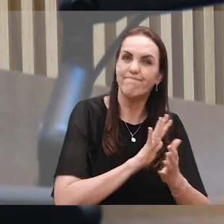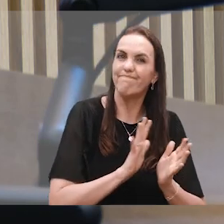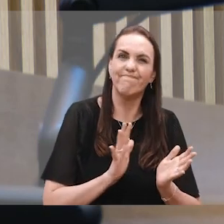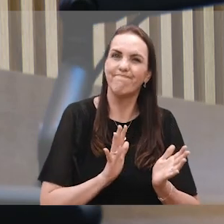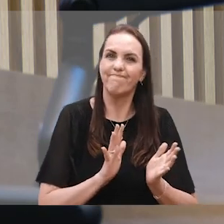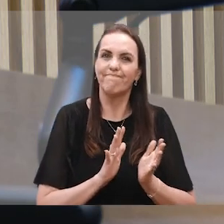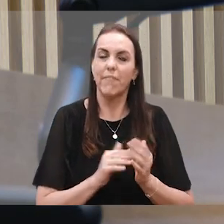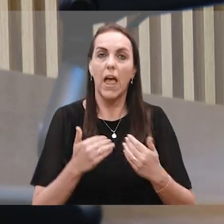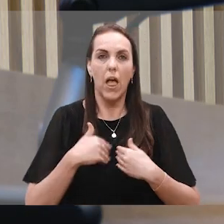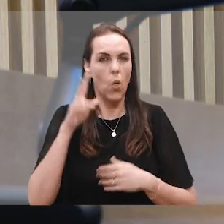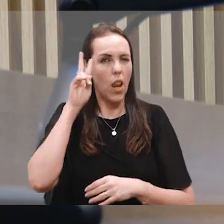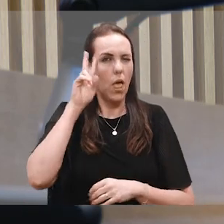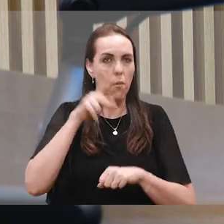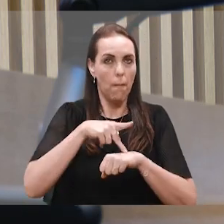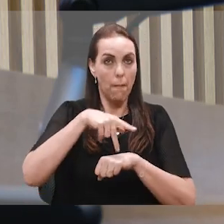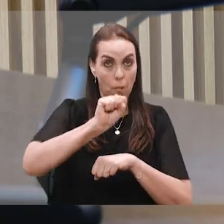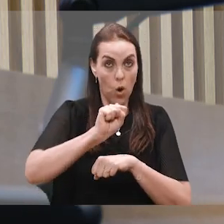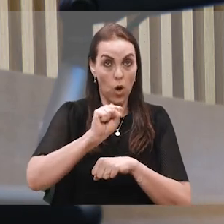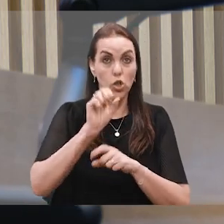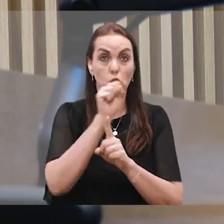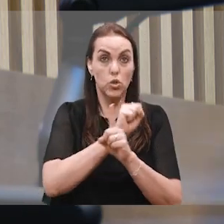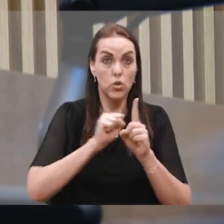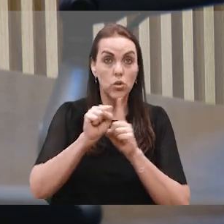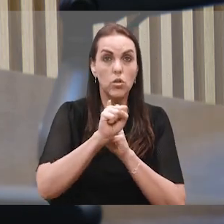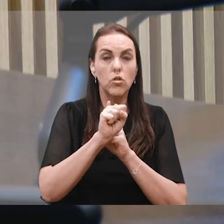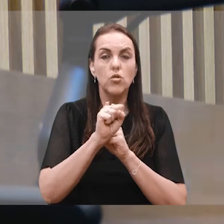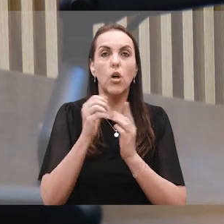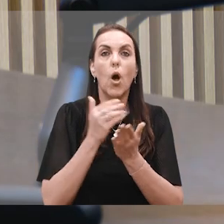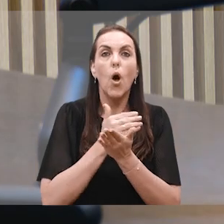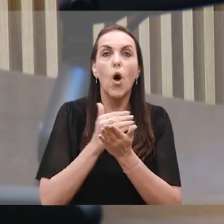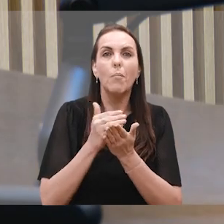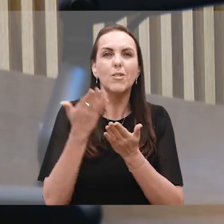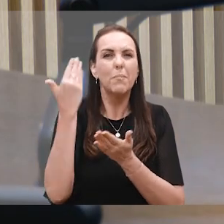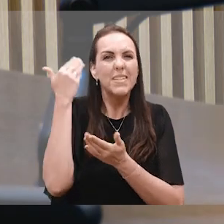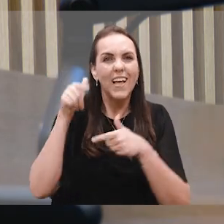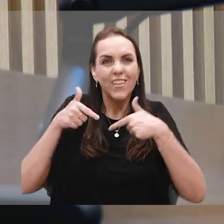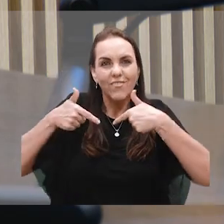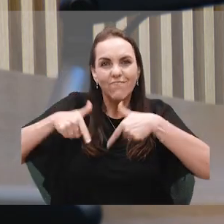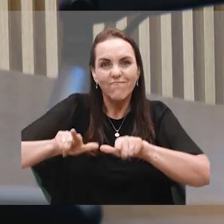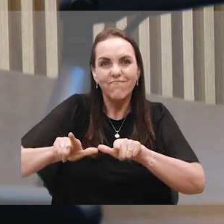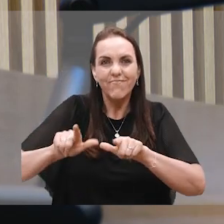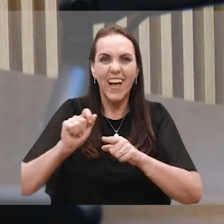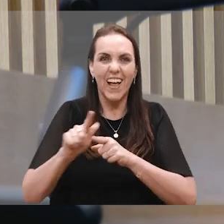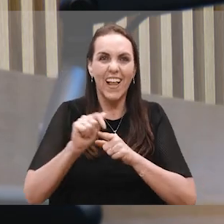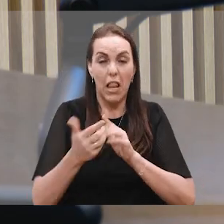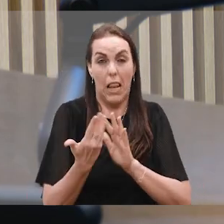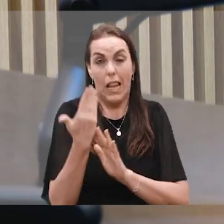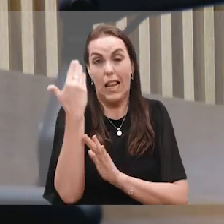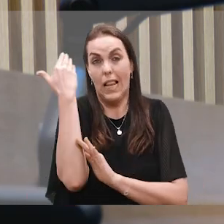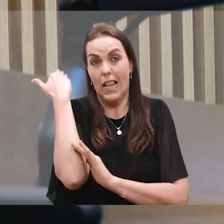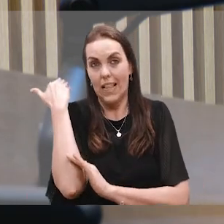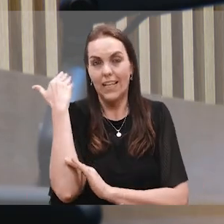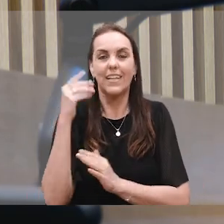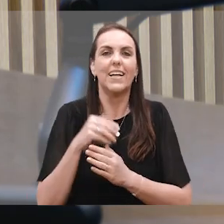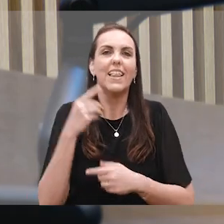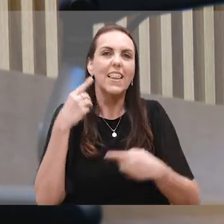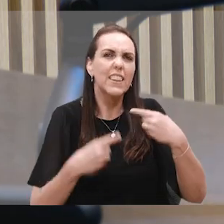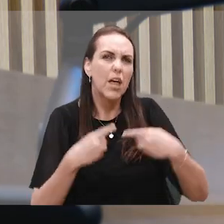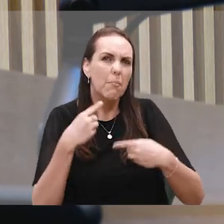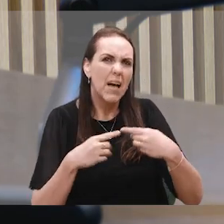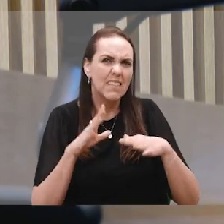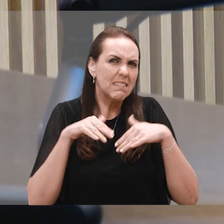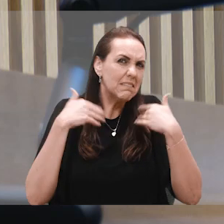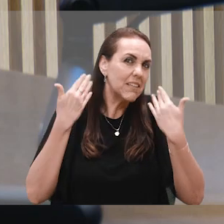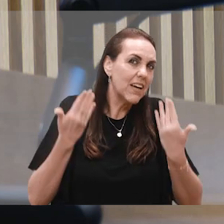lembro quando eu fiz uma pós de sociologia, que estava surgindo as videolocadoras, antes de Cristo, e a gente fazia o